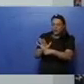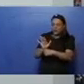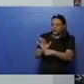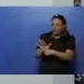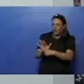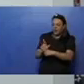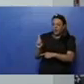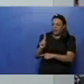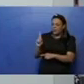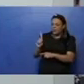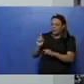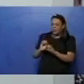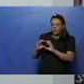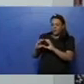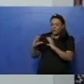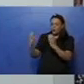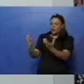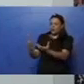para essa conferência.